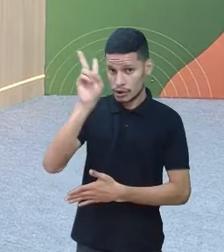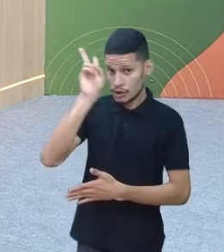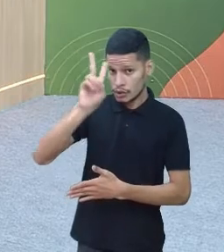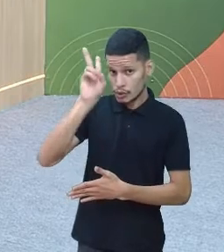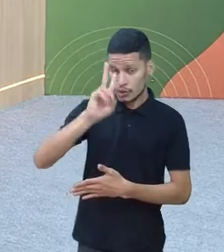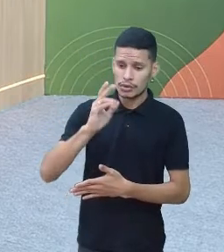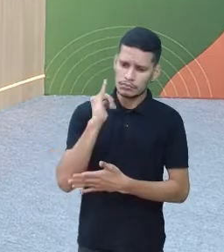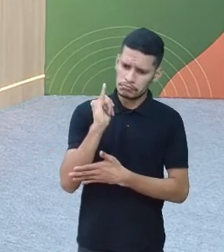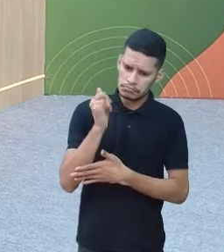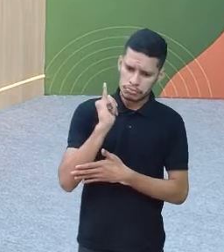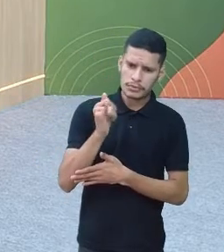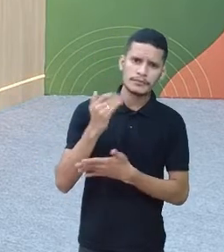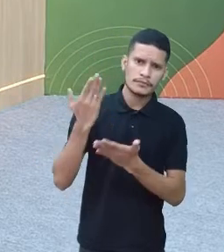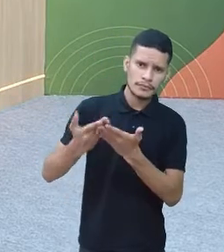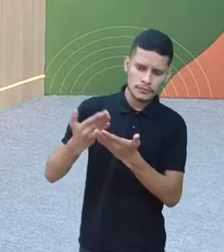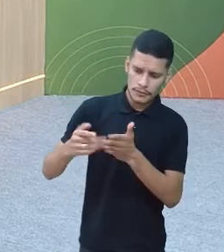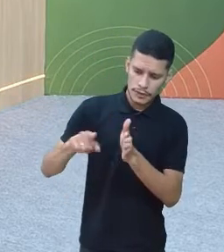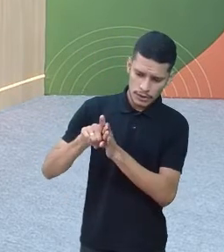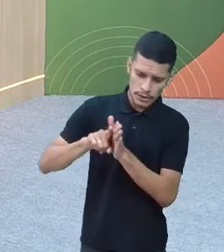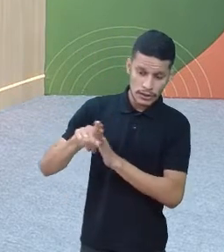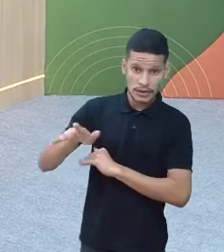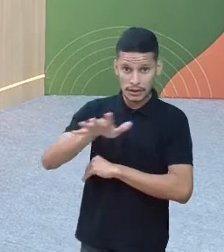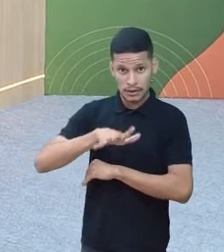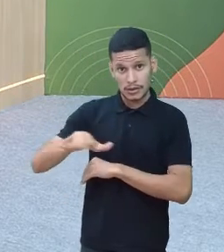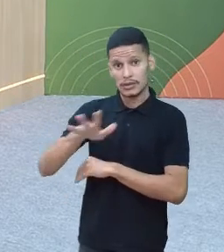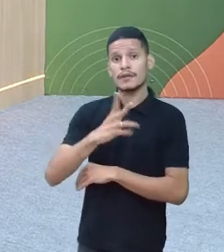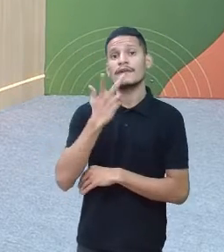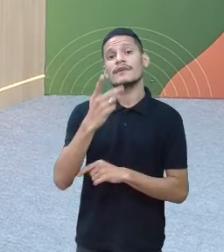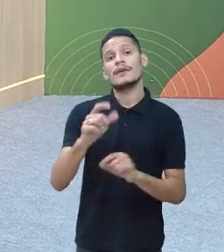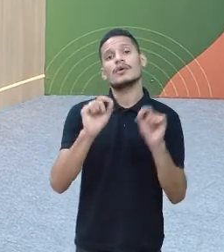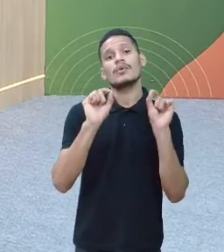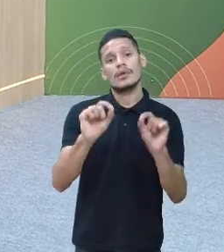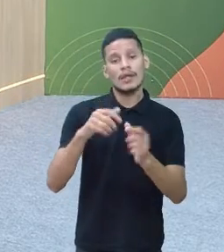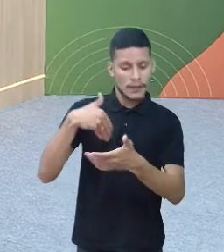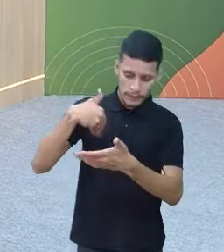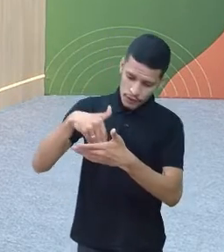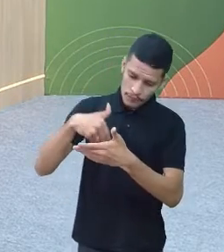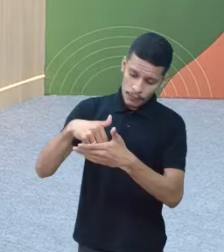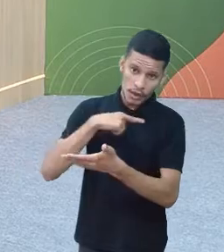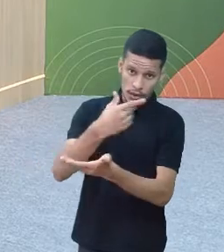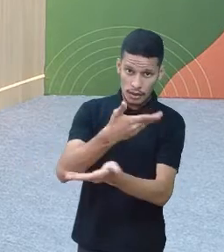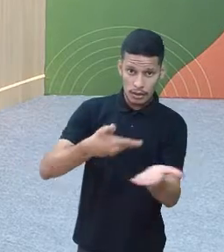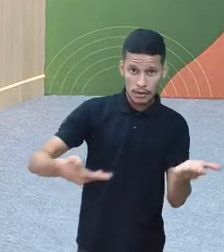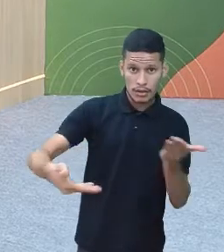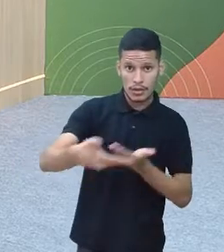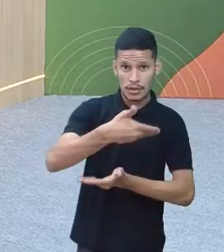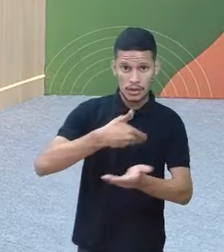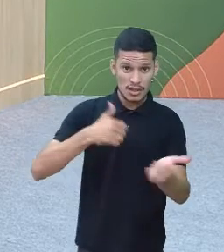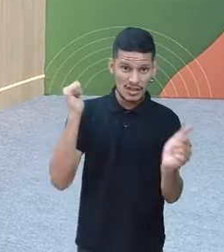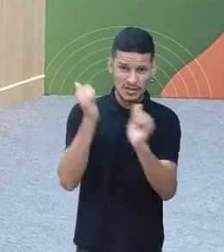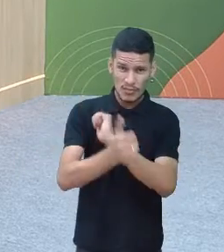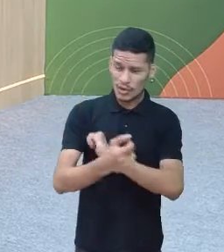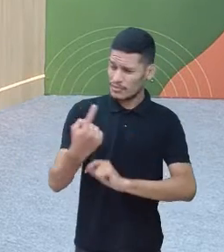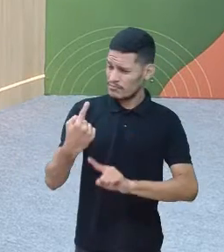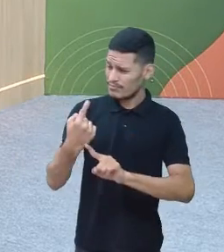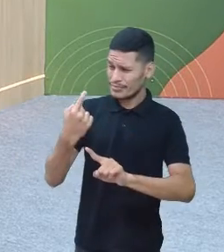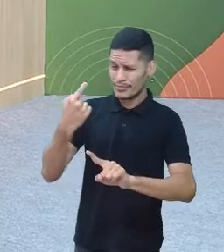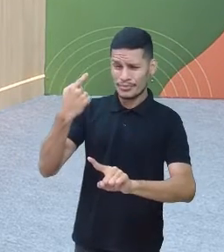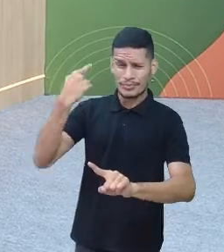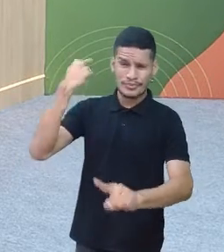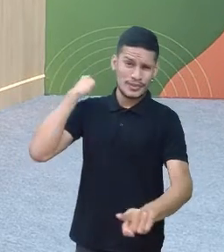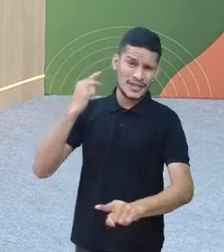historiadores, alguns estudiosos da área, ele vai dizer que o futebol ele tem relação com esportes bem mais antigos,